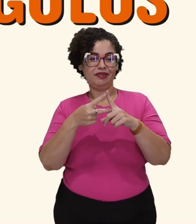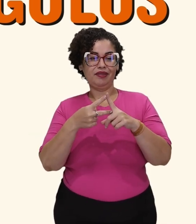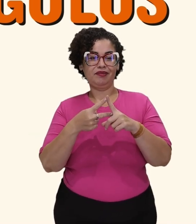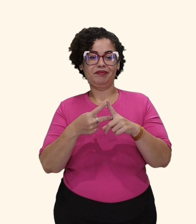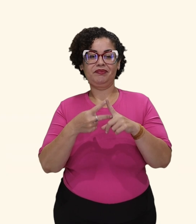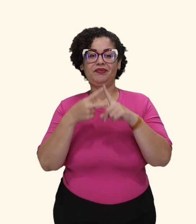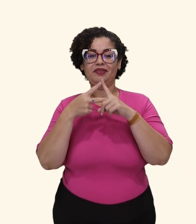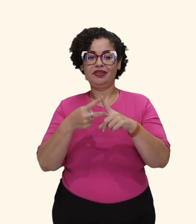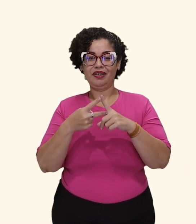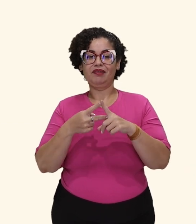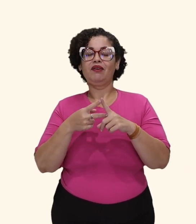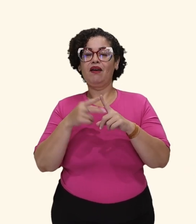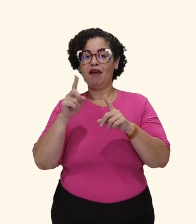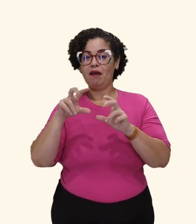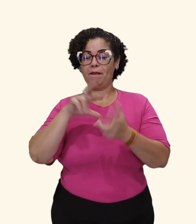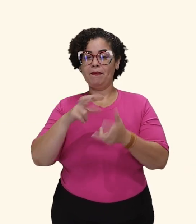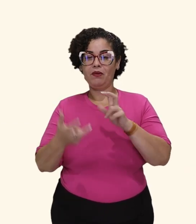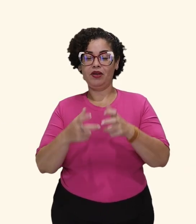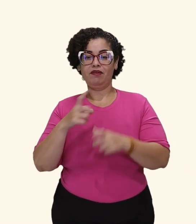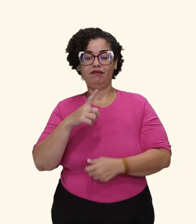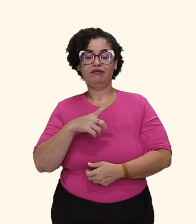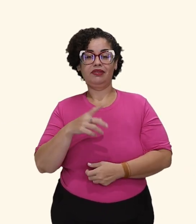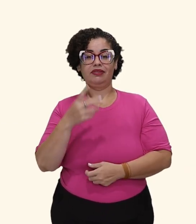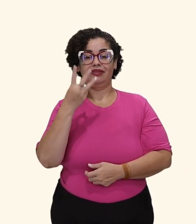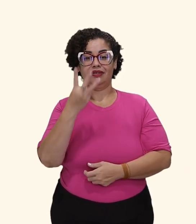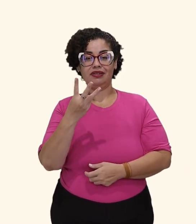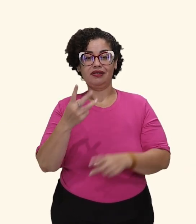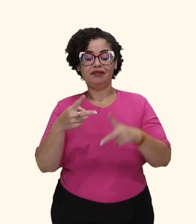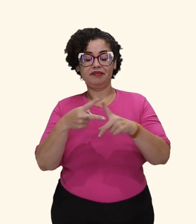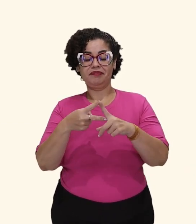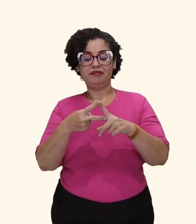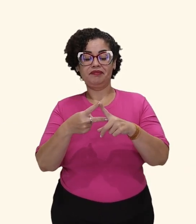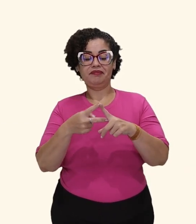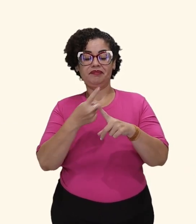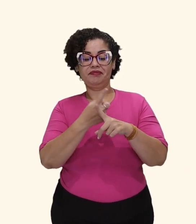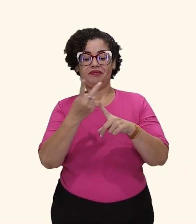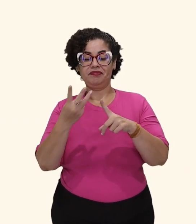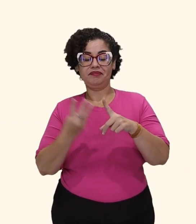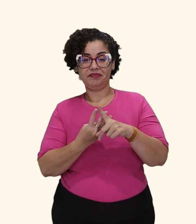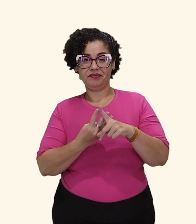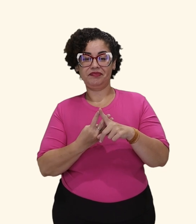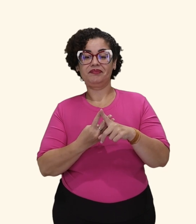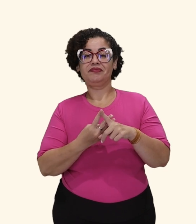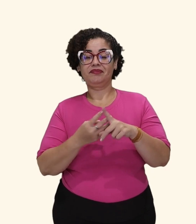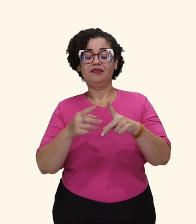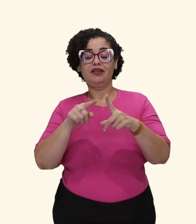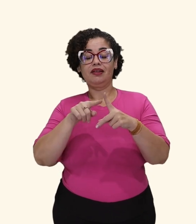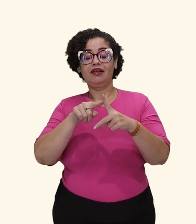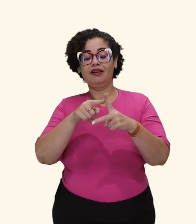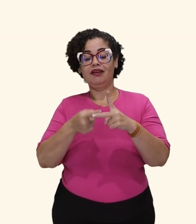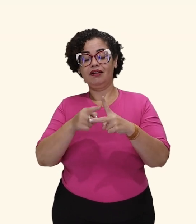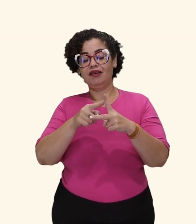de triângulo. O triângulo é um polígono de 3 lados e, consequentemente, ele tem